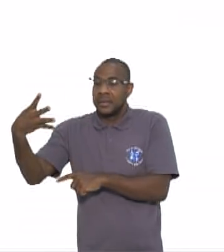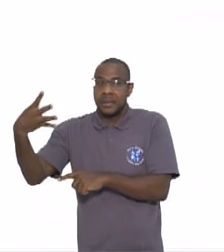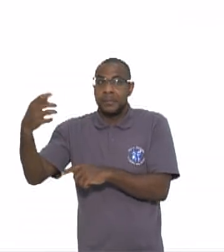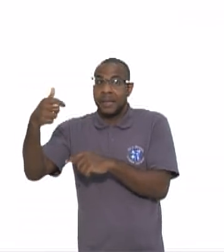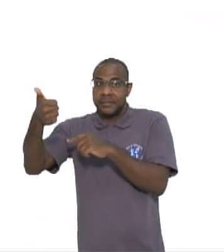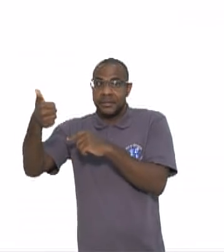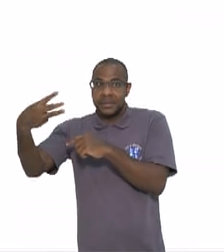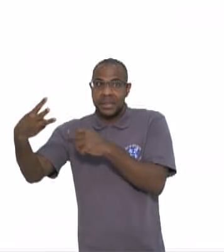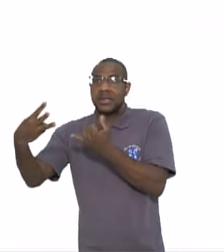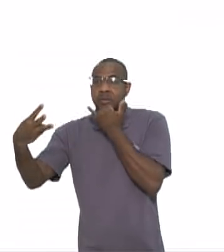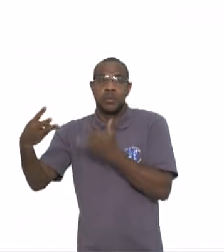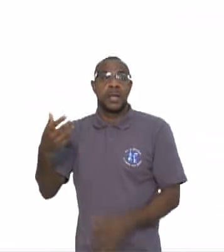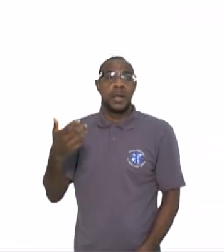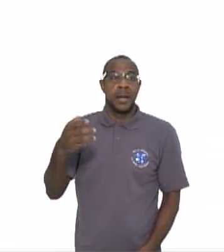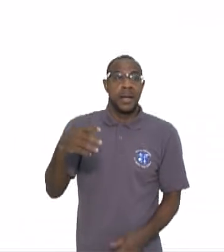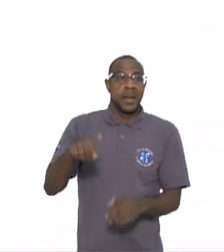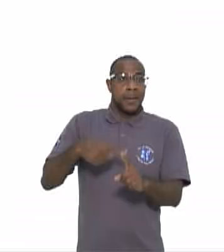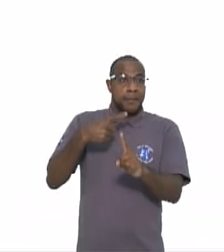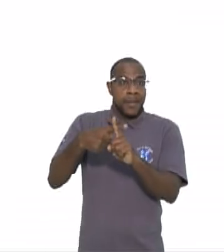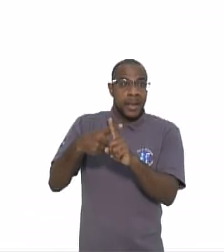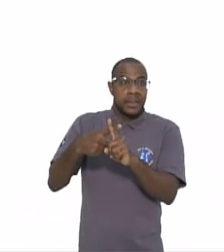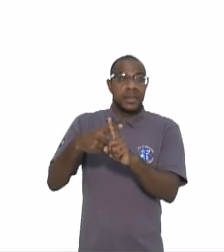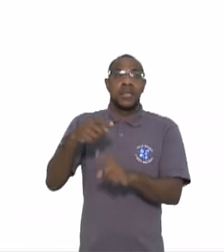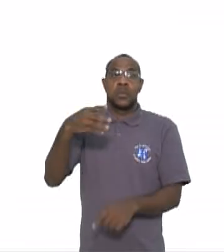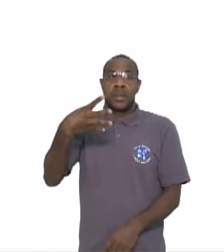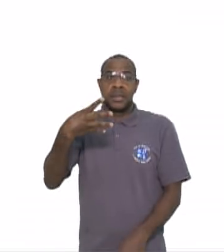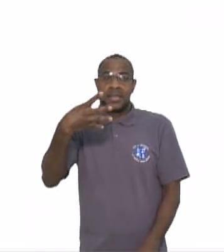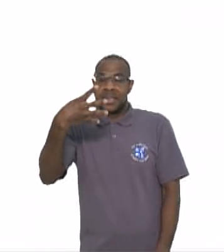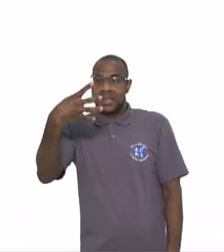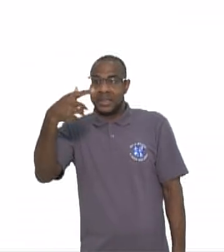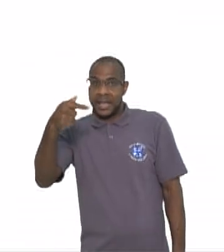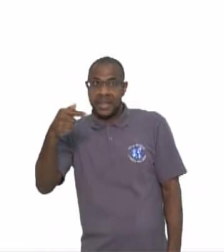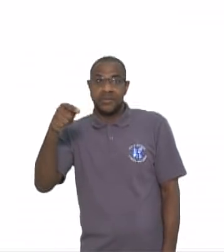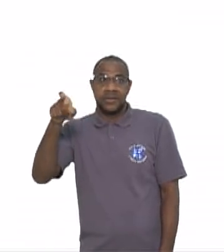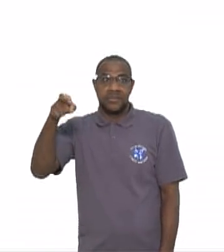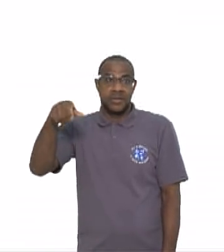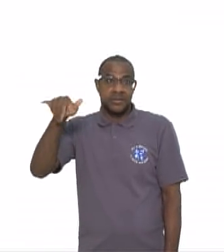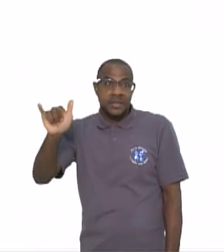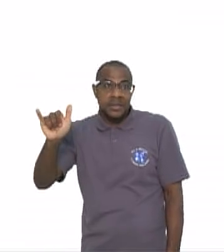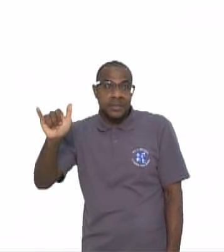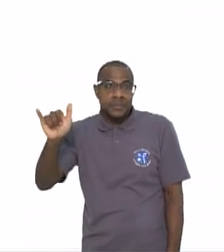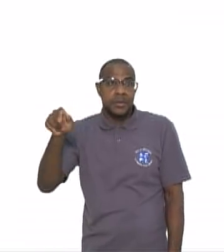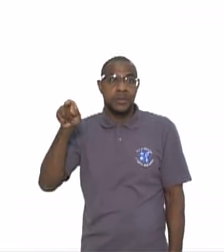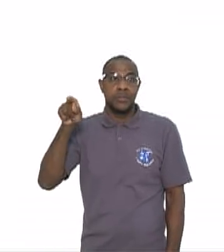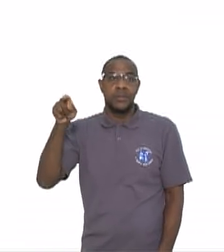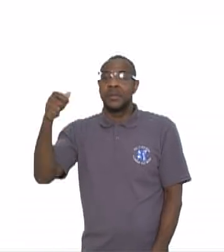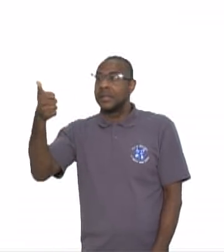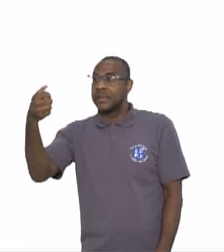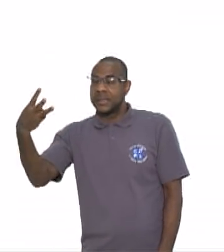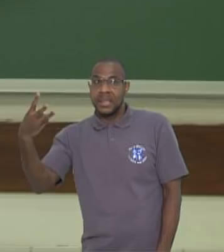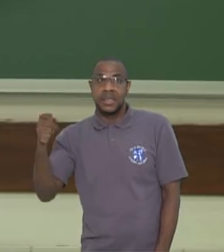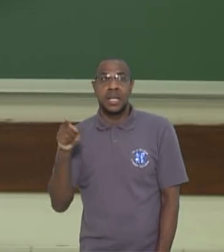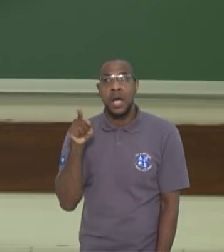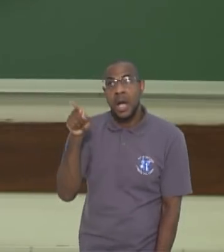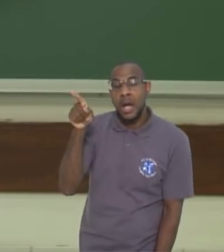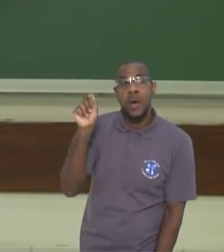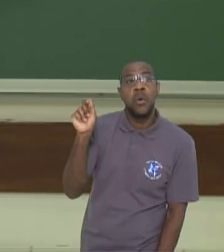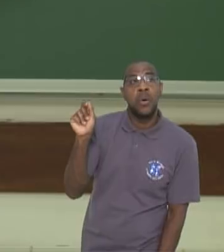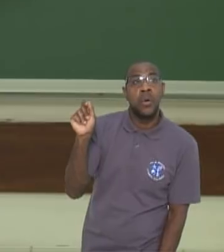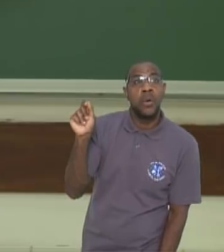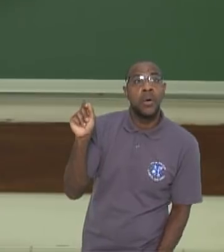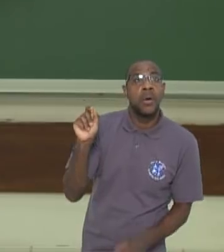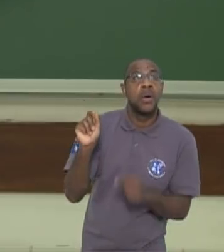também é mais grave ainda do que a de Edwards, tá? Então aqui está mostrando, ó, deformações graves, morte precoce também antes dos 6 meses de vida